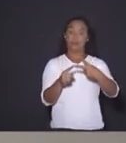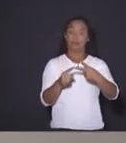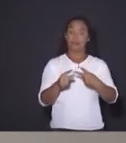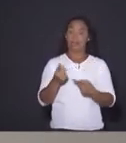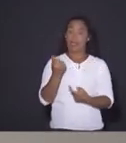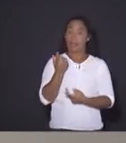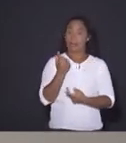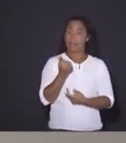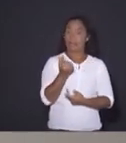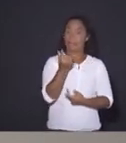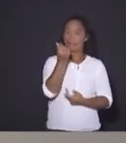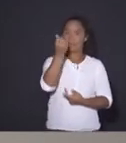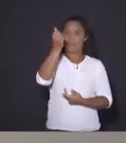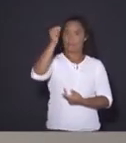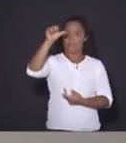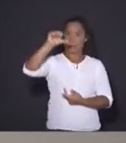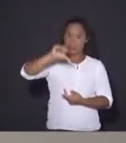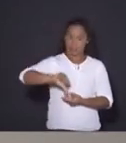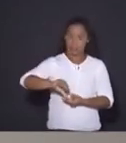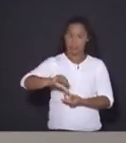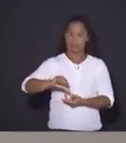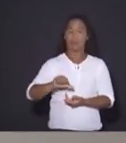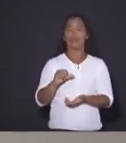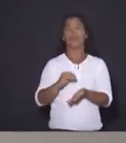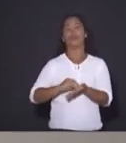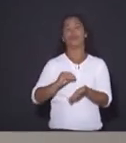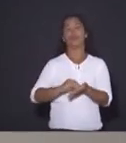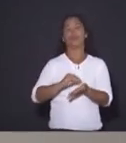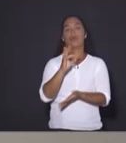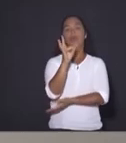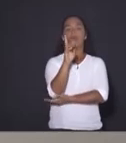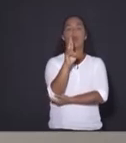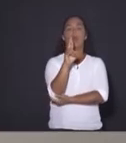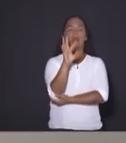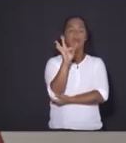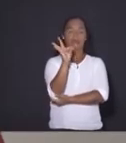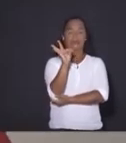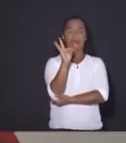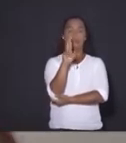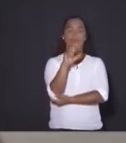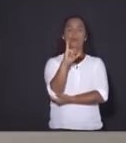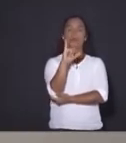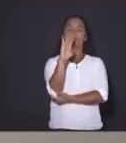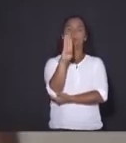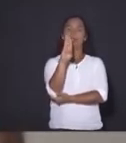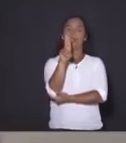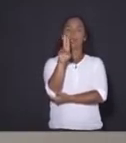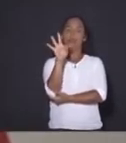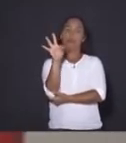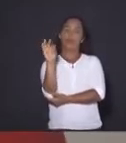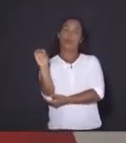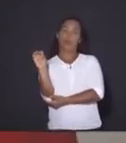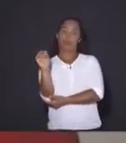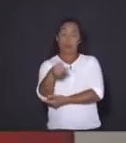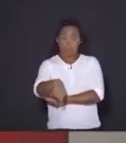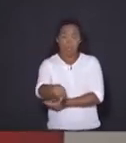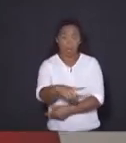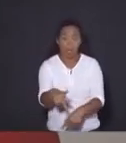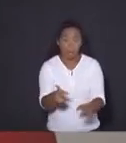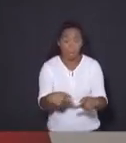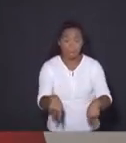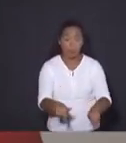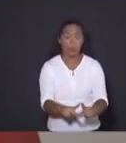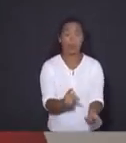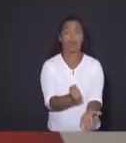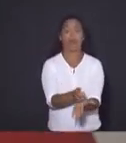enfrentou o tema do sistema tributário então não teve uma reforma tributária também quem paga imposto no brasil são os pobres os ricos não